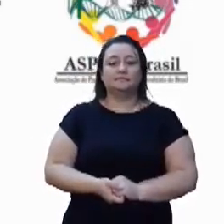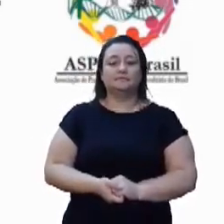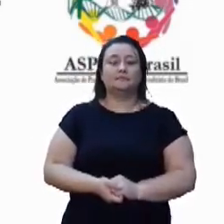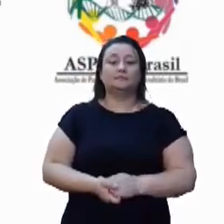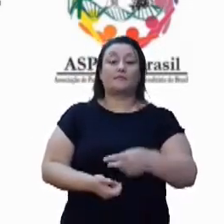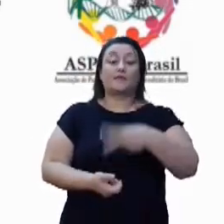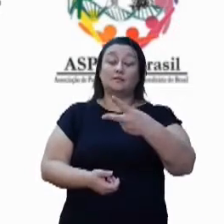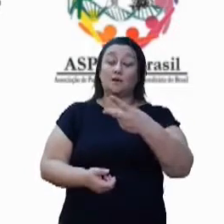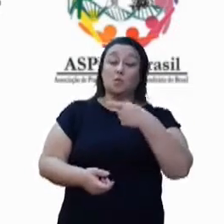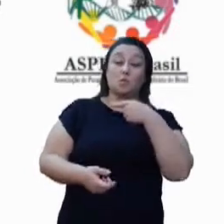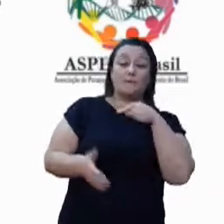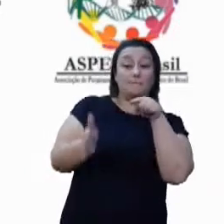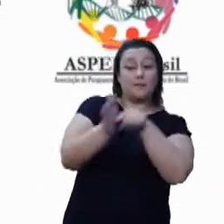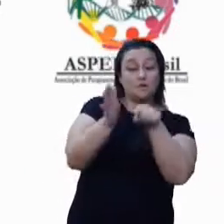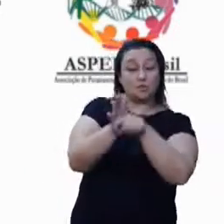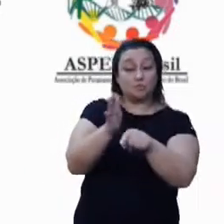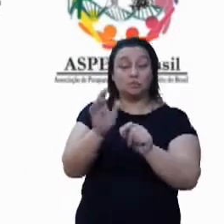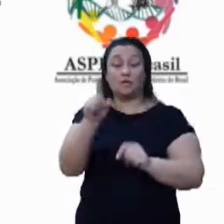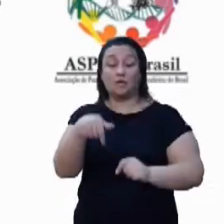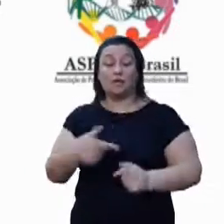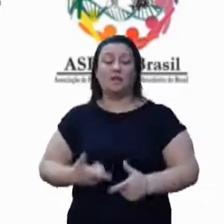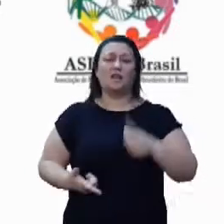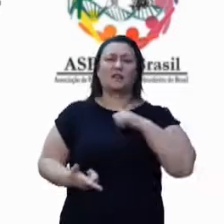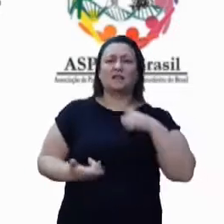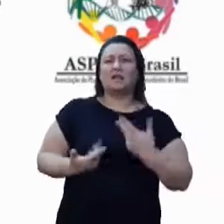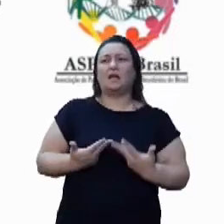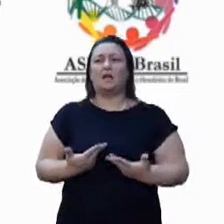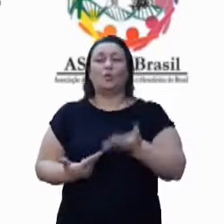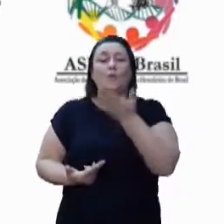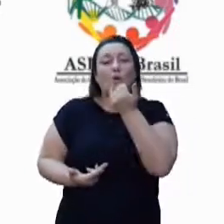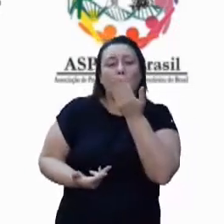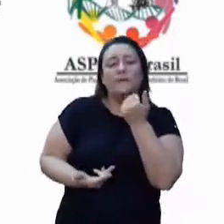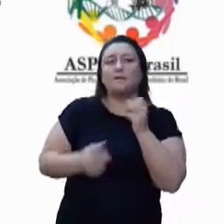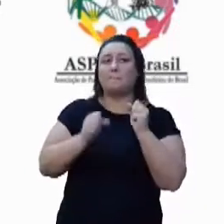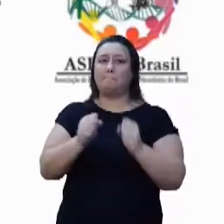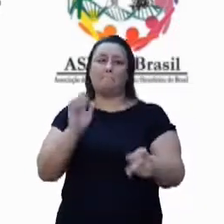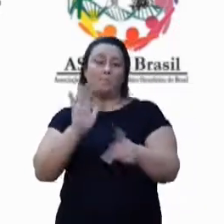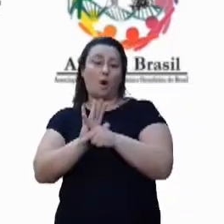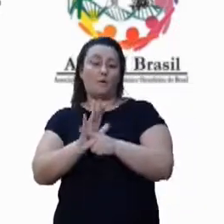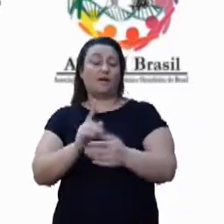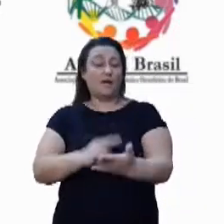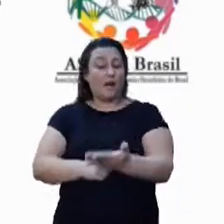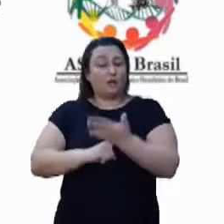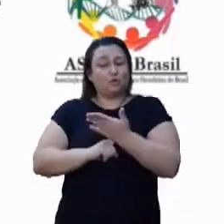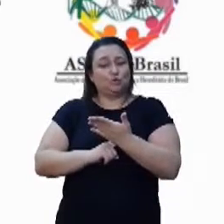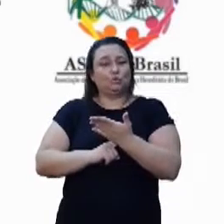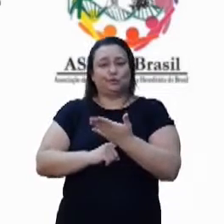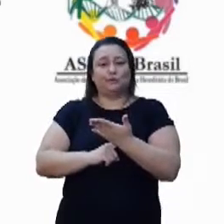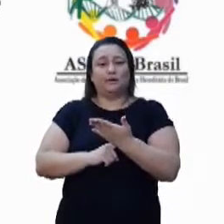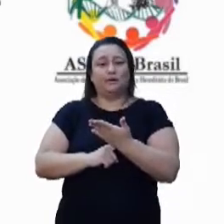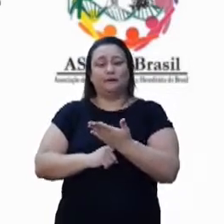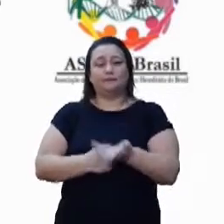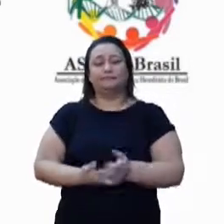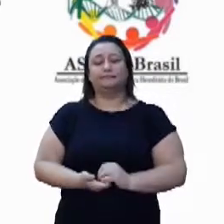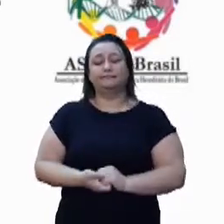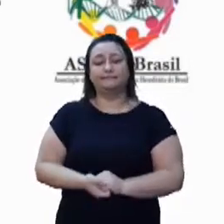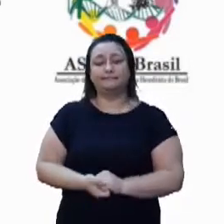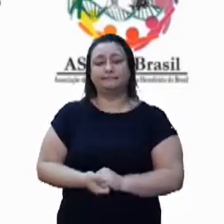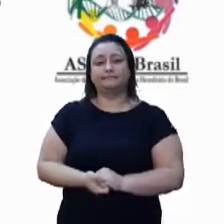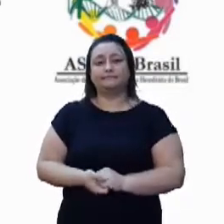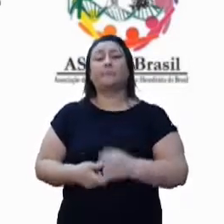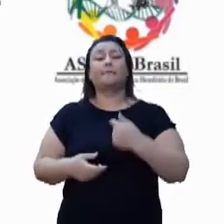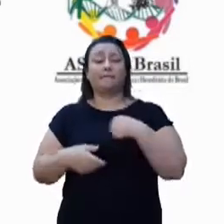Segunda dúvida que trouxeram aqui, existe algum tipo de alimentação que possa ajudar a amenizar os sintomas da síndrome de Sjögren-Larsen? Isso também